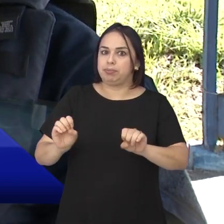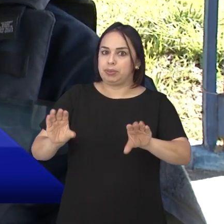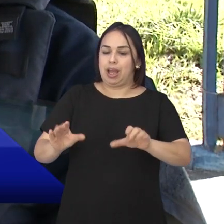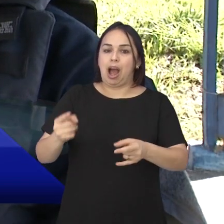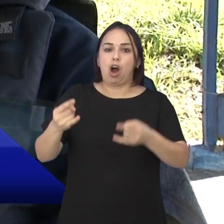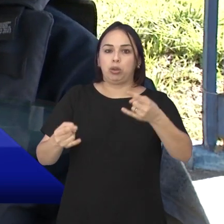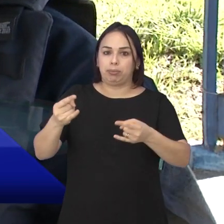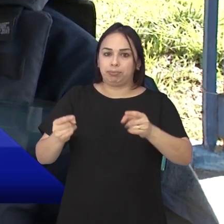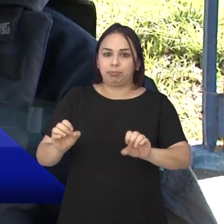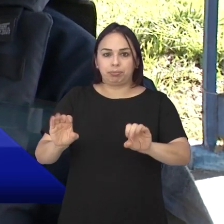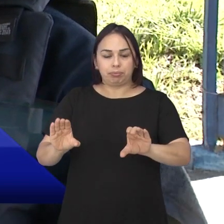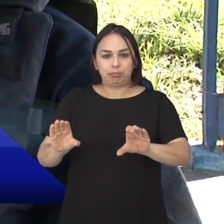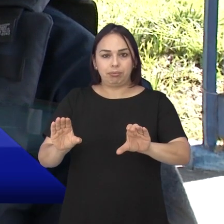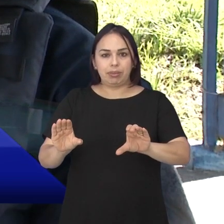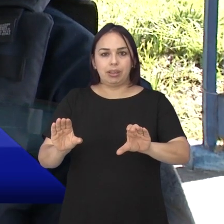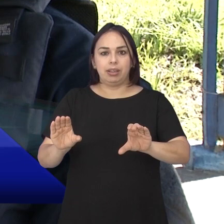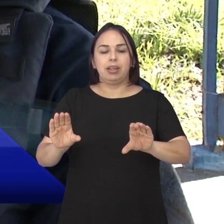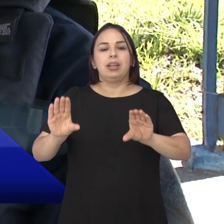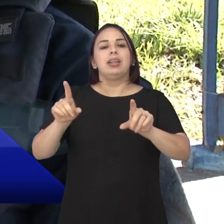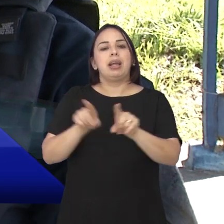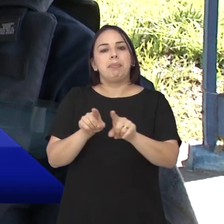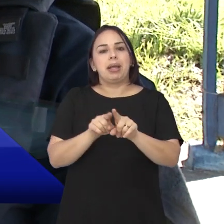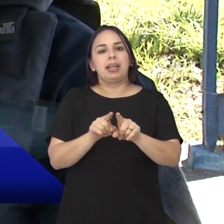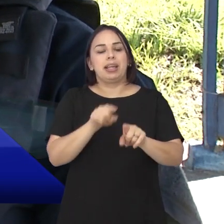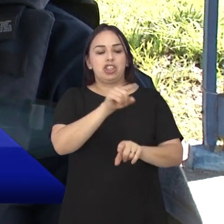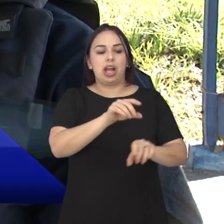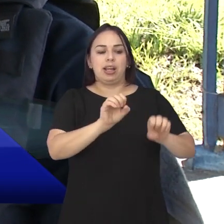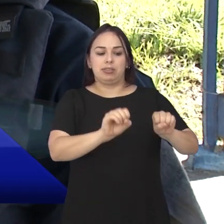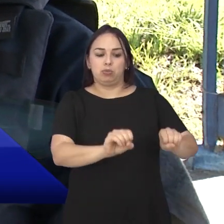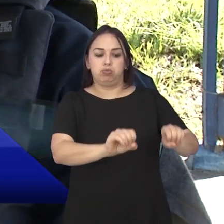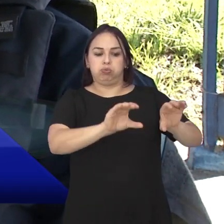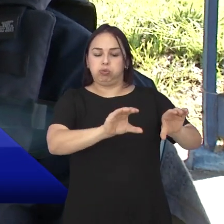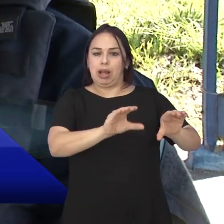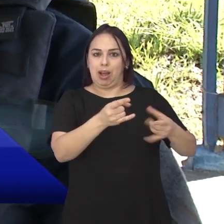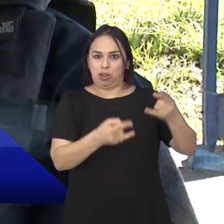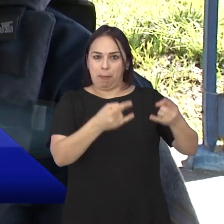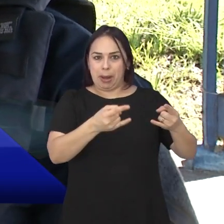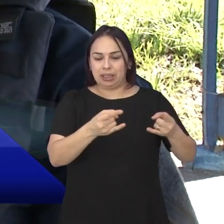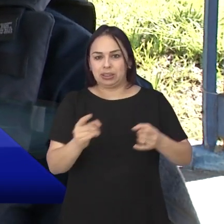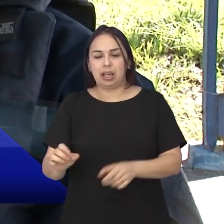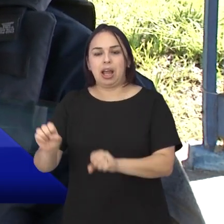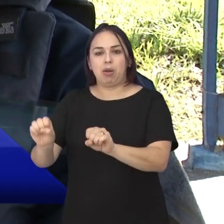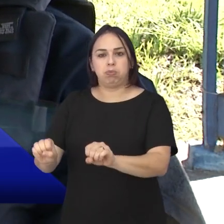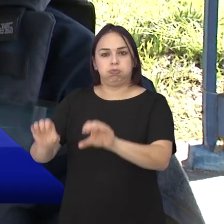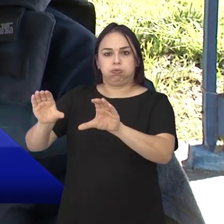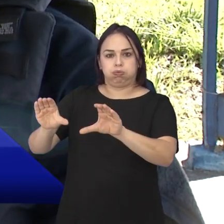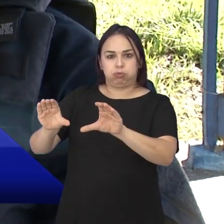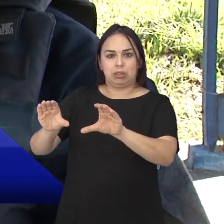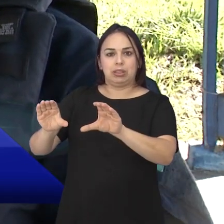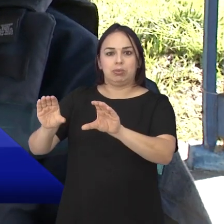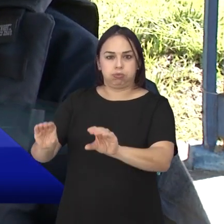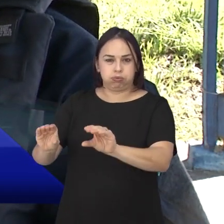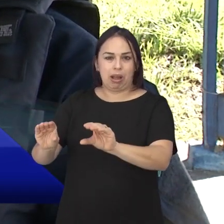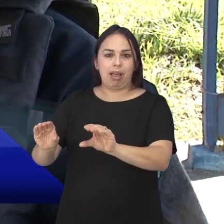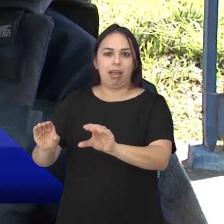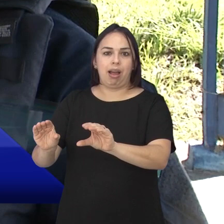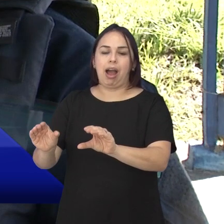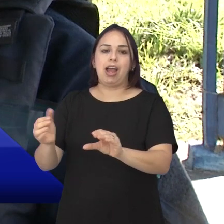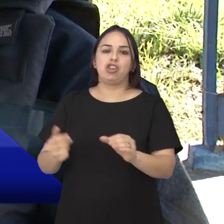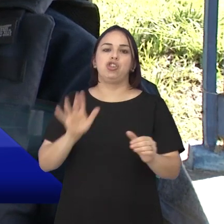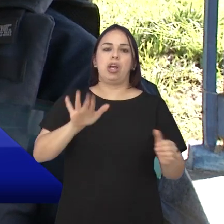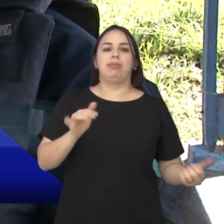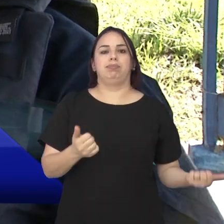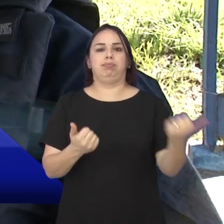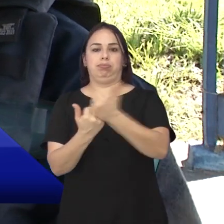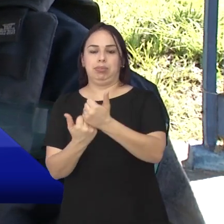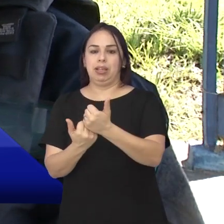de rodagem diurna, ela substitui o farol baixo. Então, os condutores, às vezes, tem muitos condutores que interpelam com a